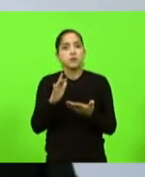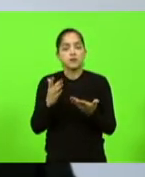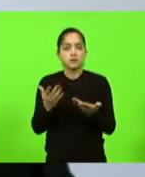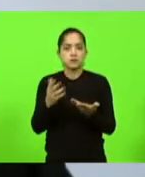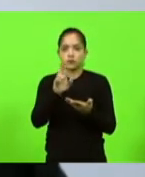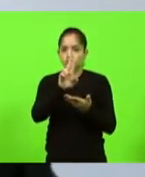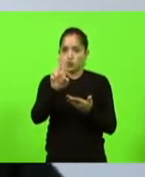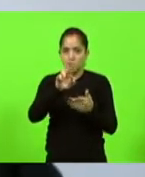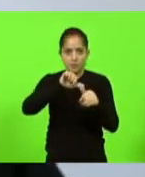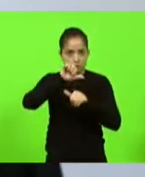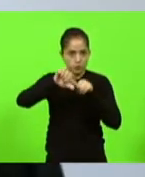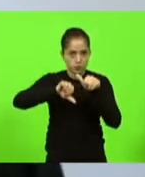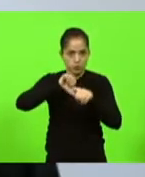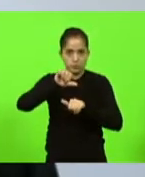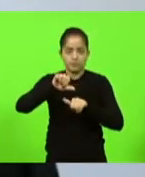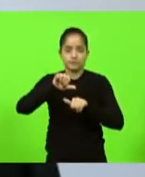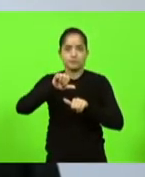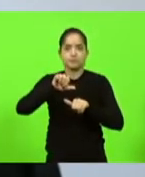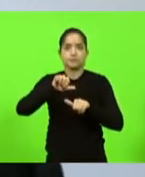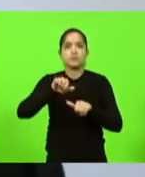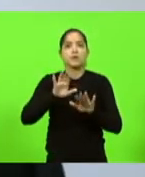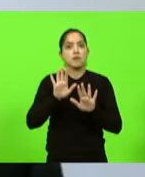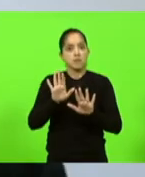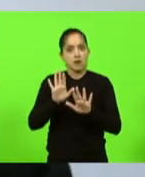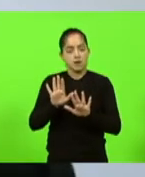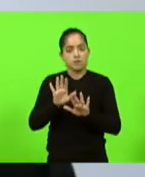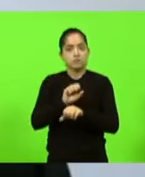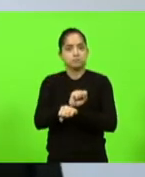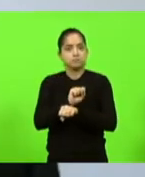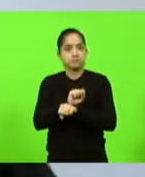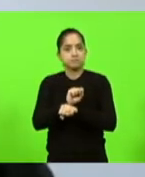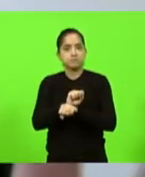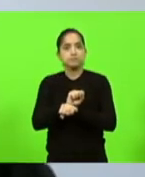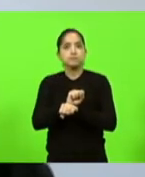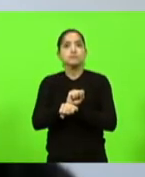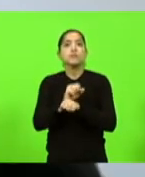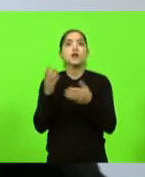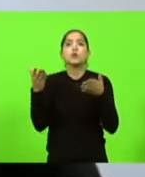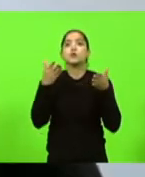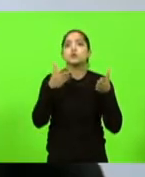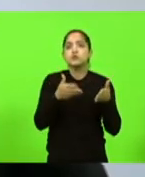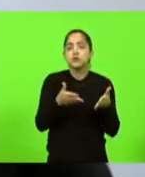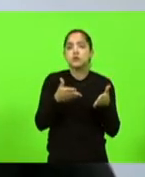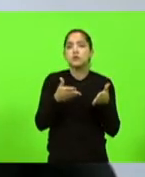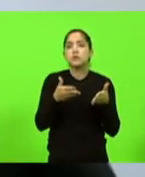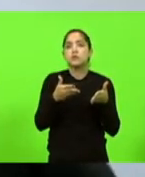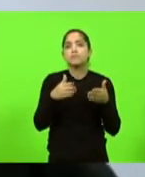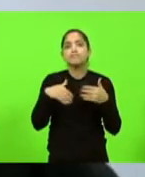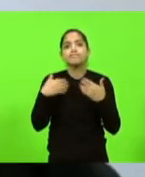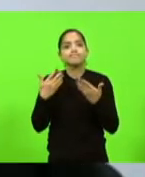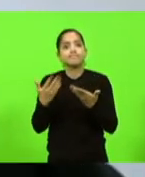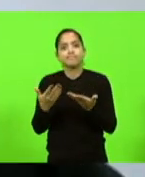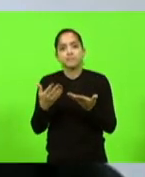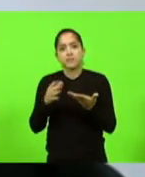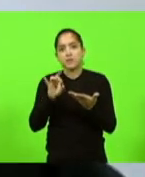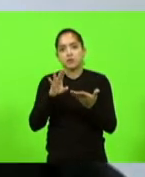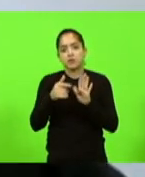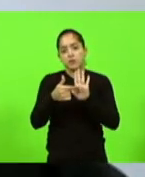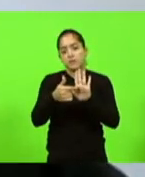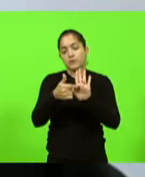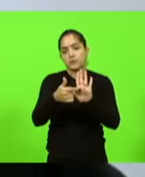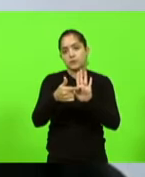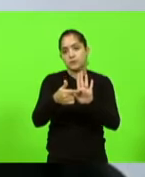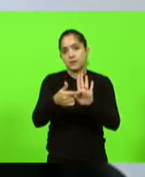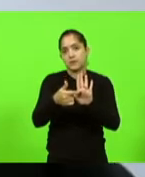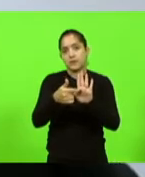Eu falei, logo, logo vai vir. Mas daí quando veio, eu falei, não, É só para bonito, porque para você realmente